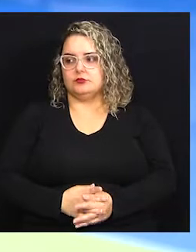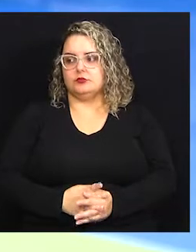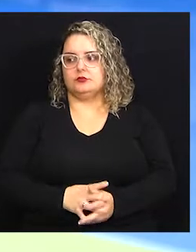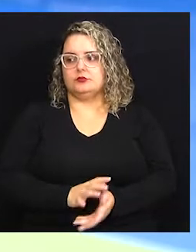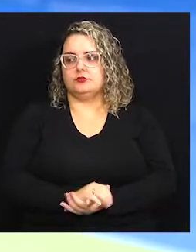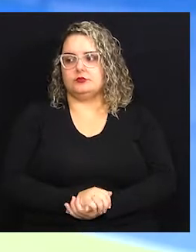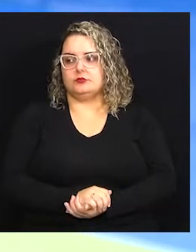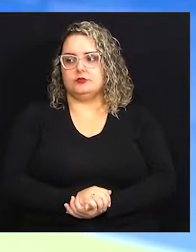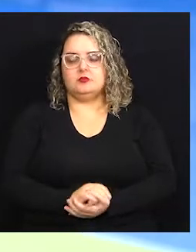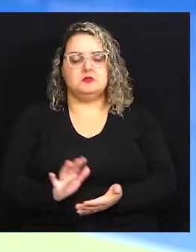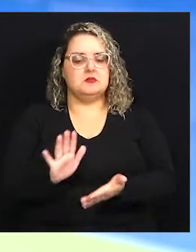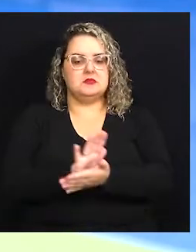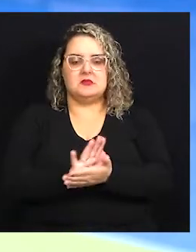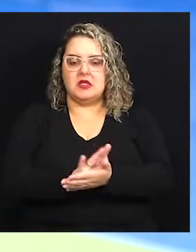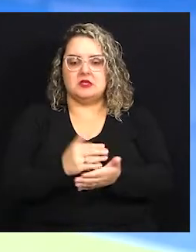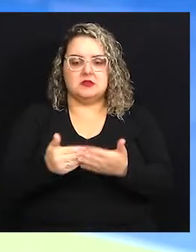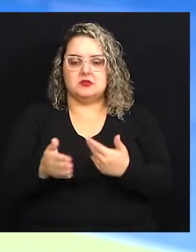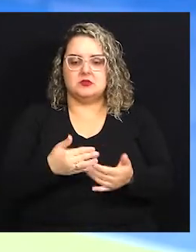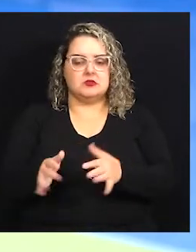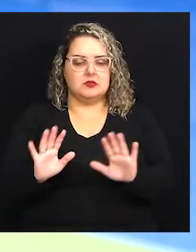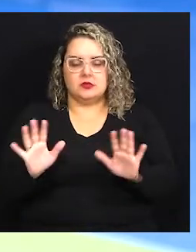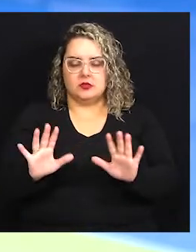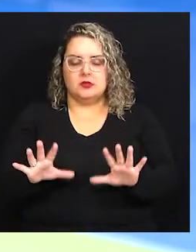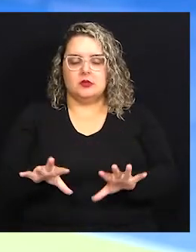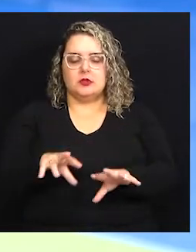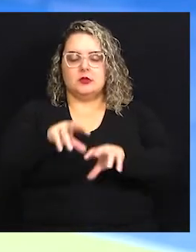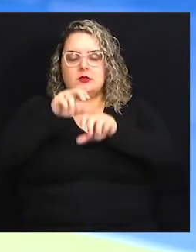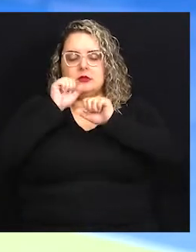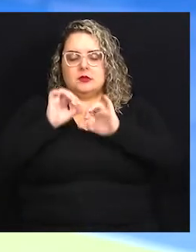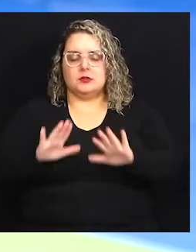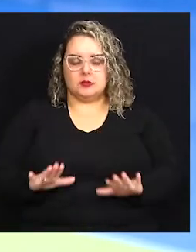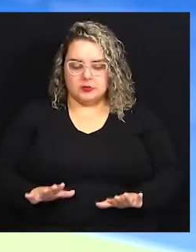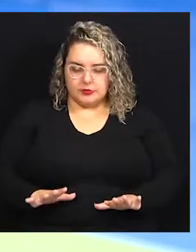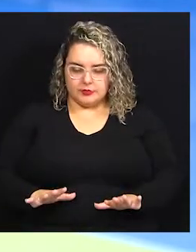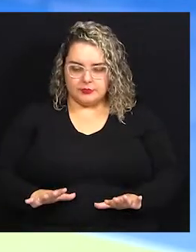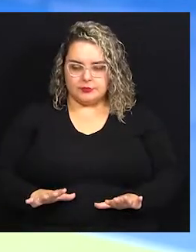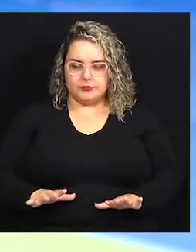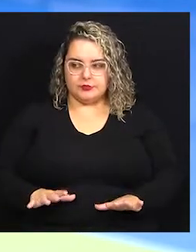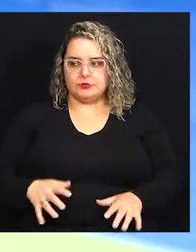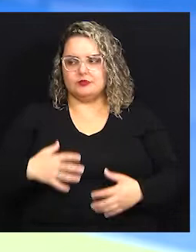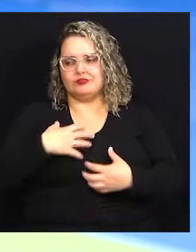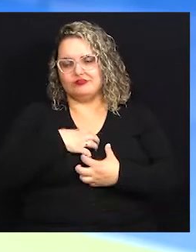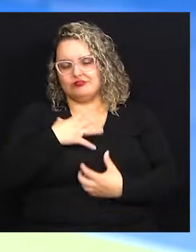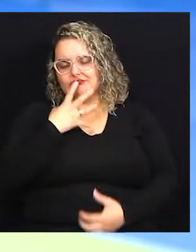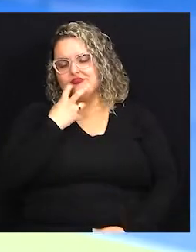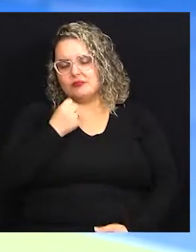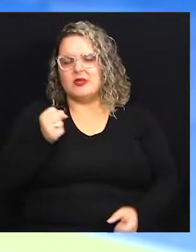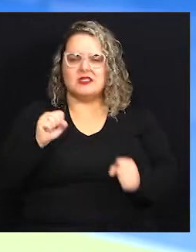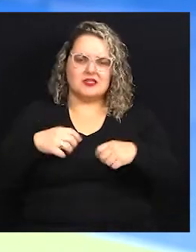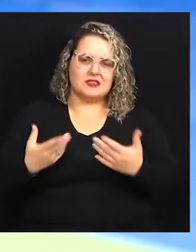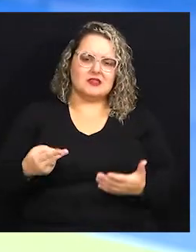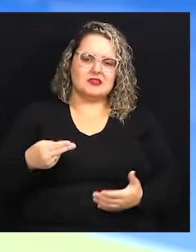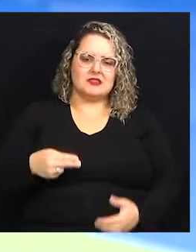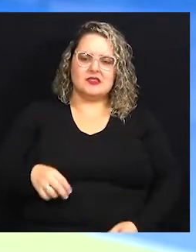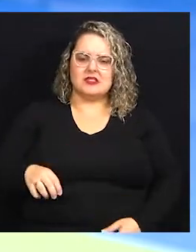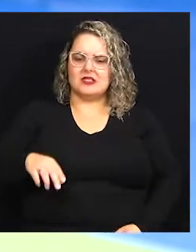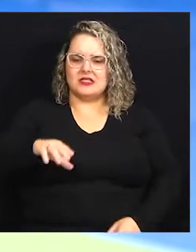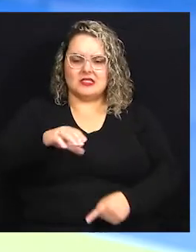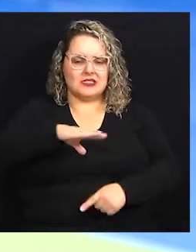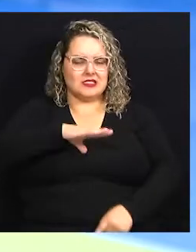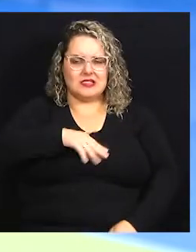Nada é por acaso, então eu respirava, lógico, te magoava. Natal é uma das cidades mais bonitas